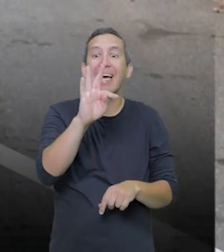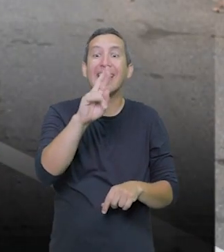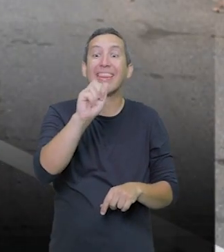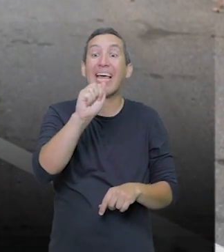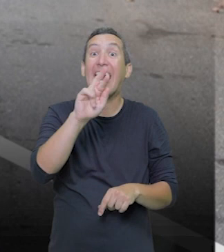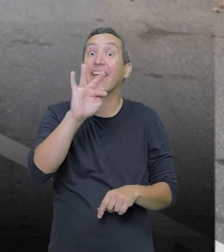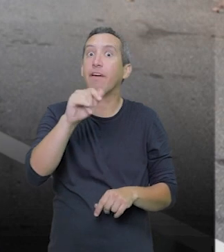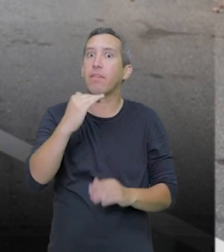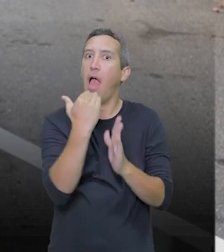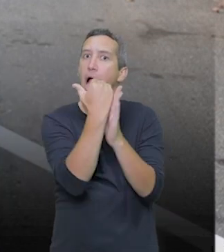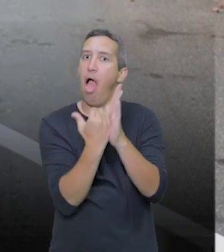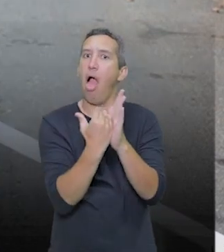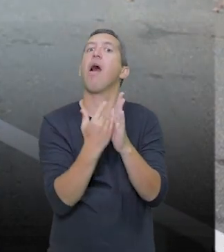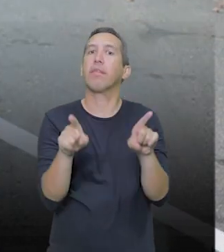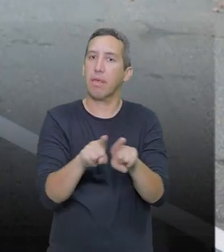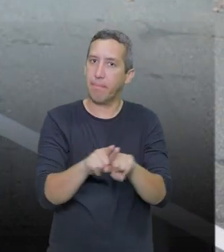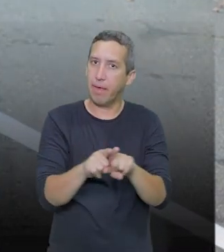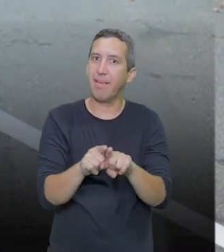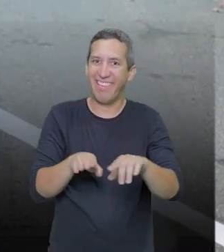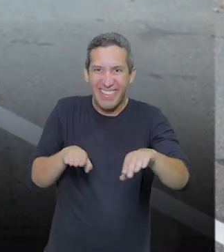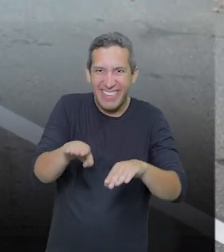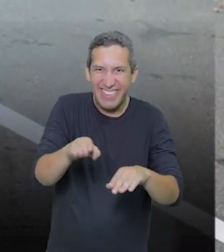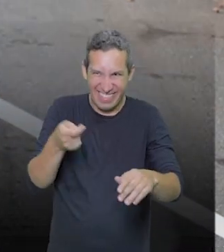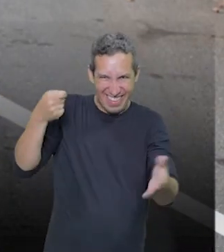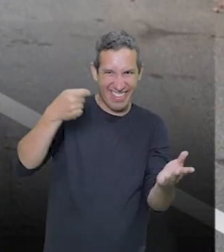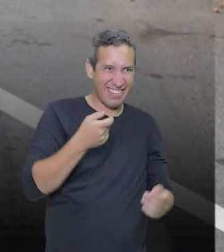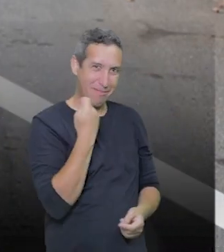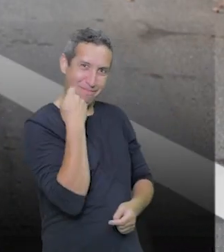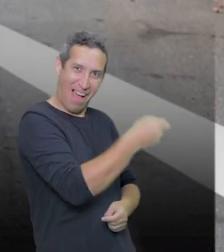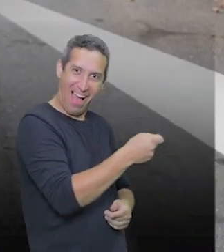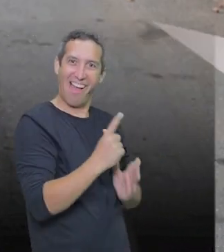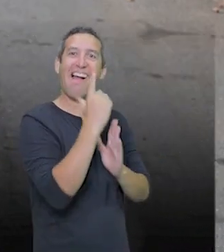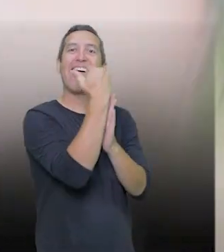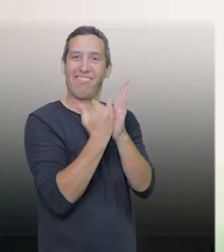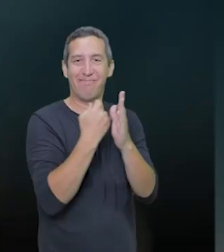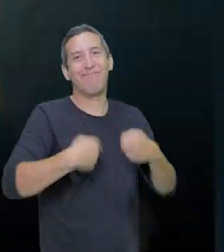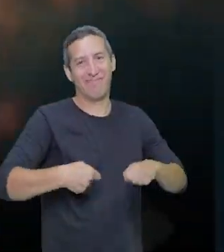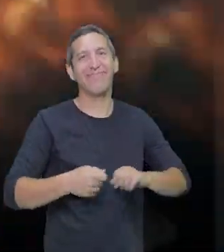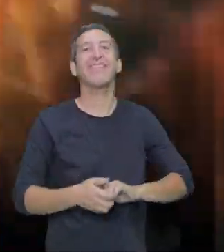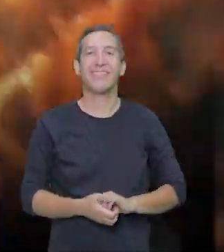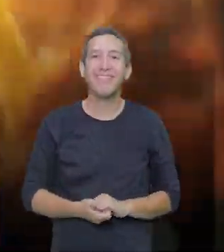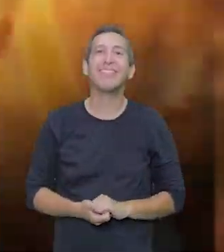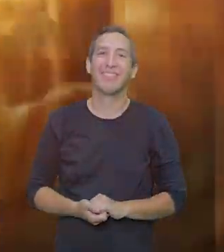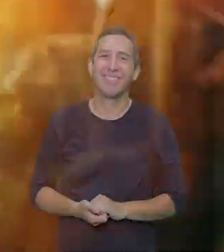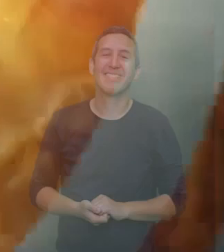de Transportes Terrestres terá que reduzir a tarifa de pedágio.